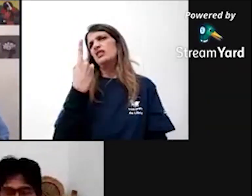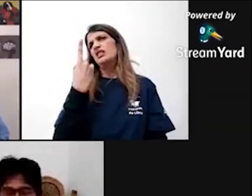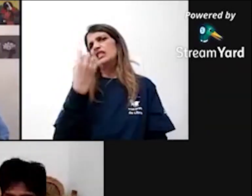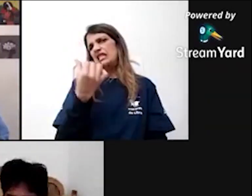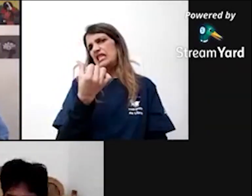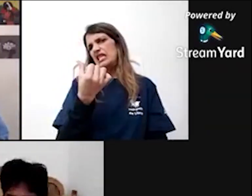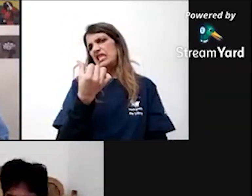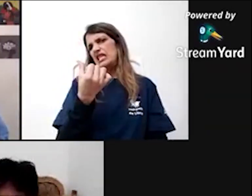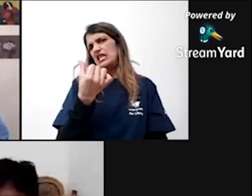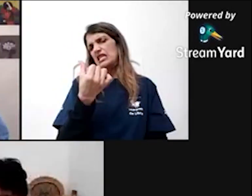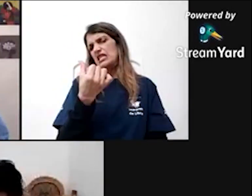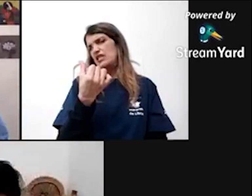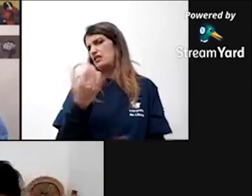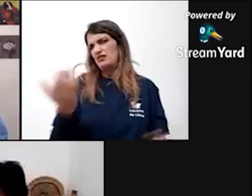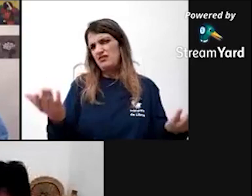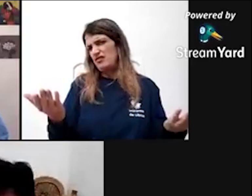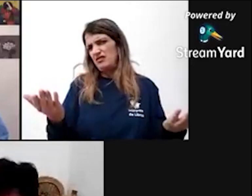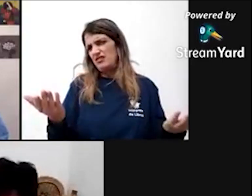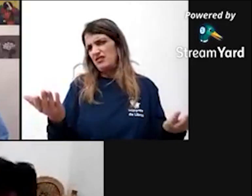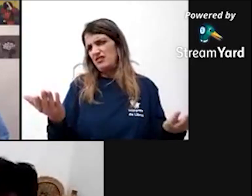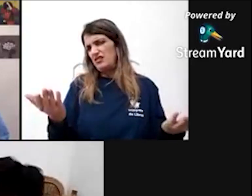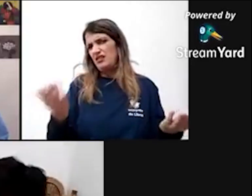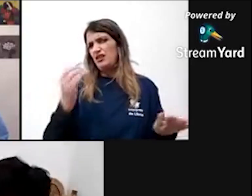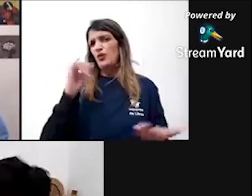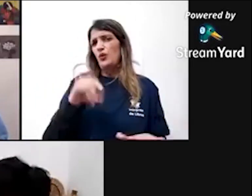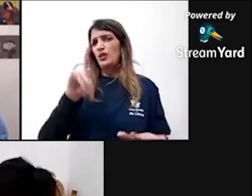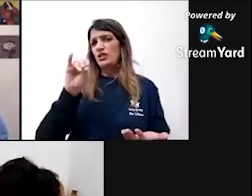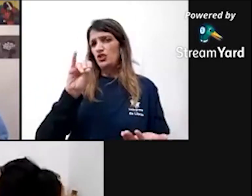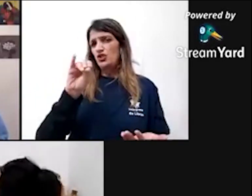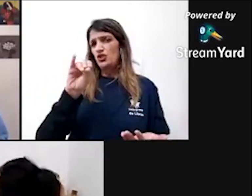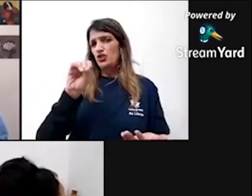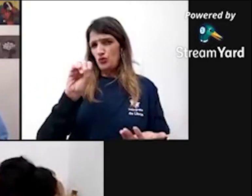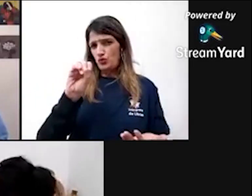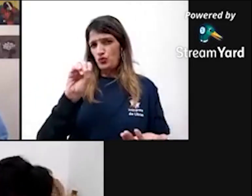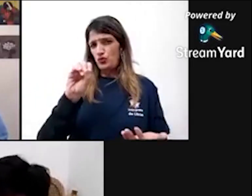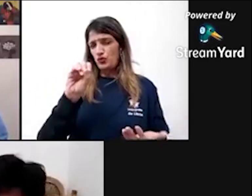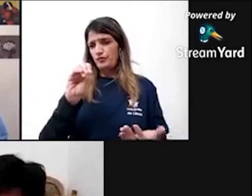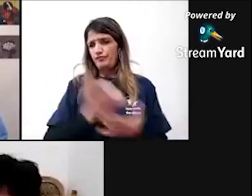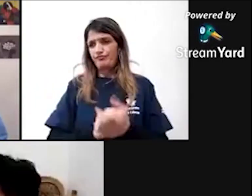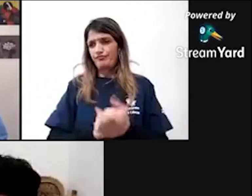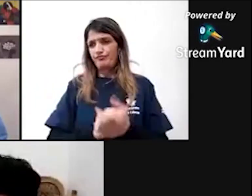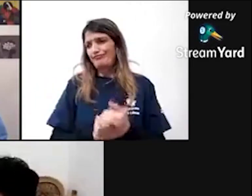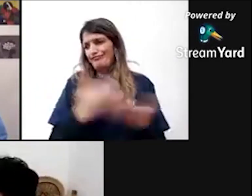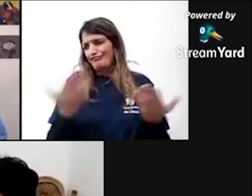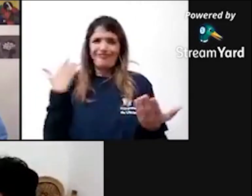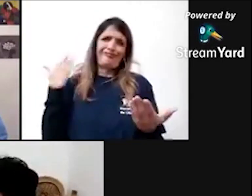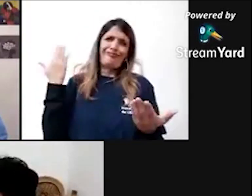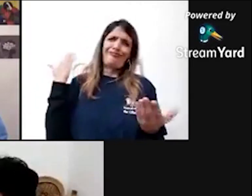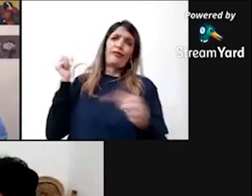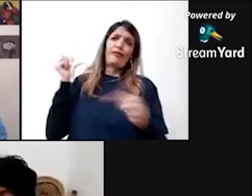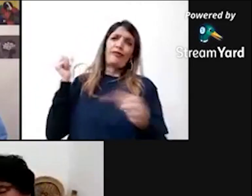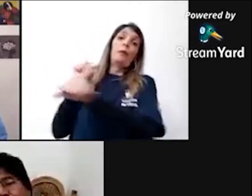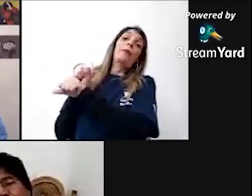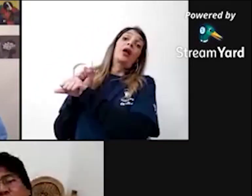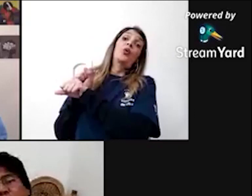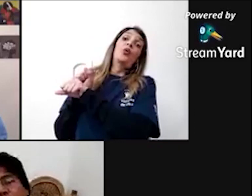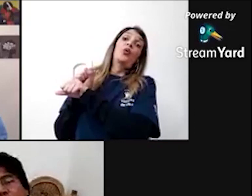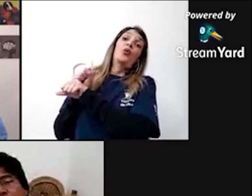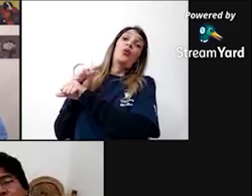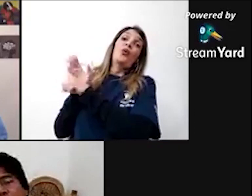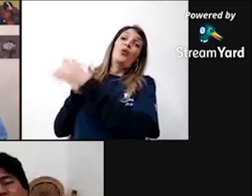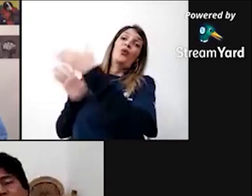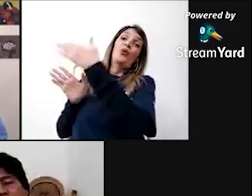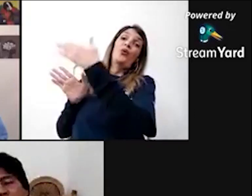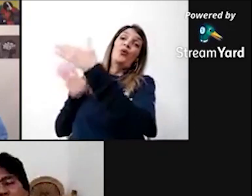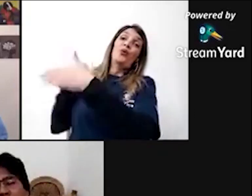o índio de uma forma que é folclorizada, né, portanto congelada no tempo. Né? Ou,